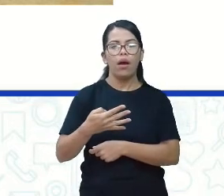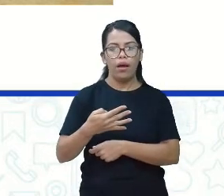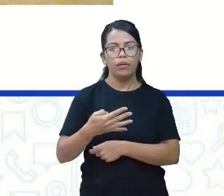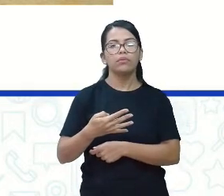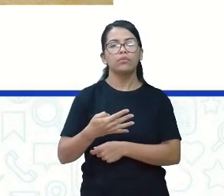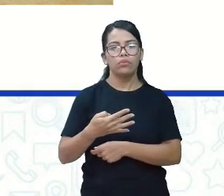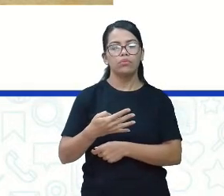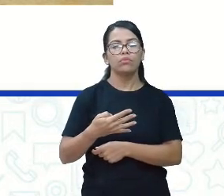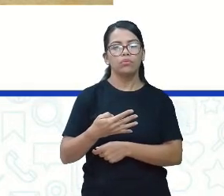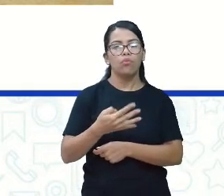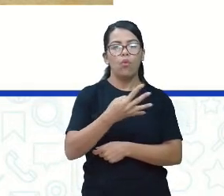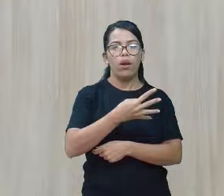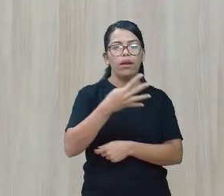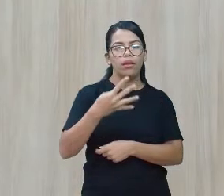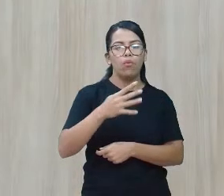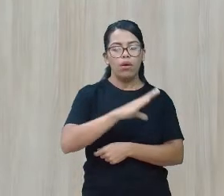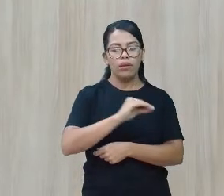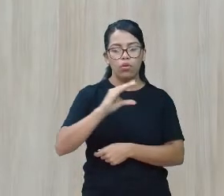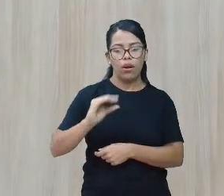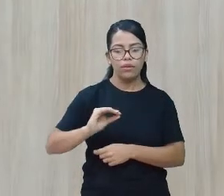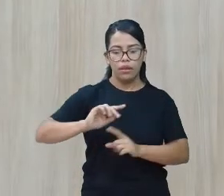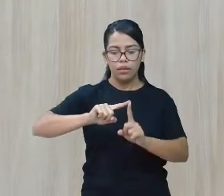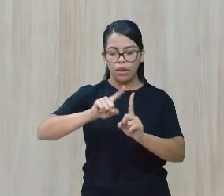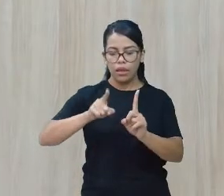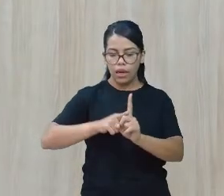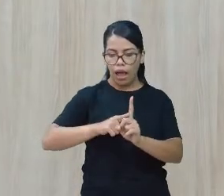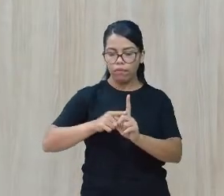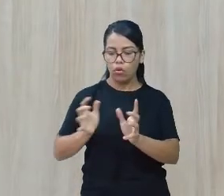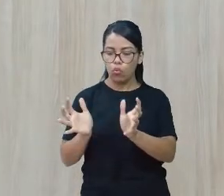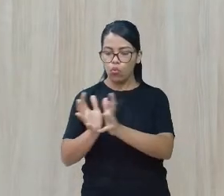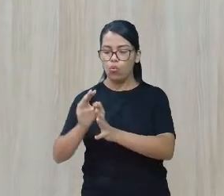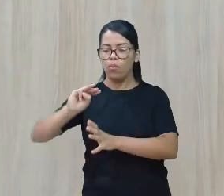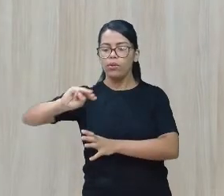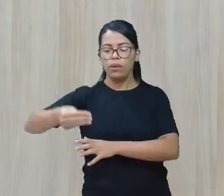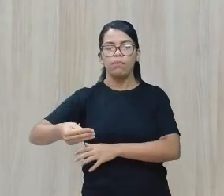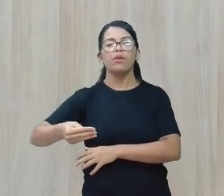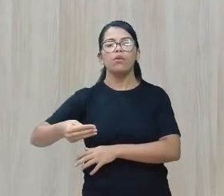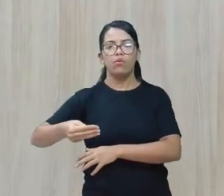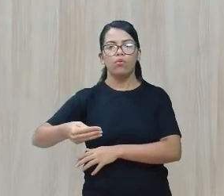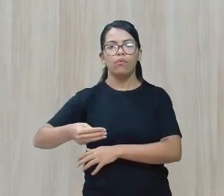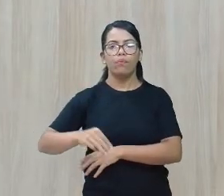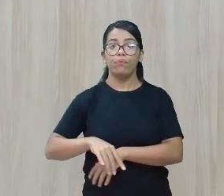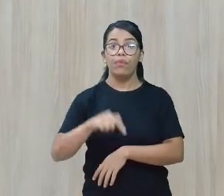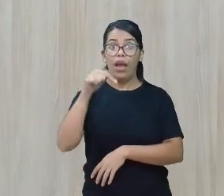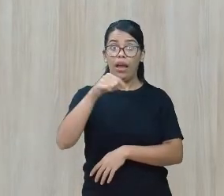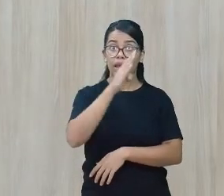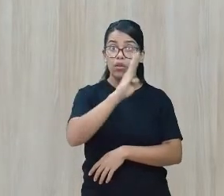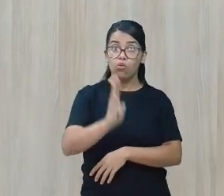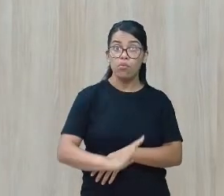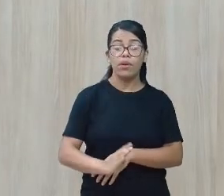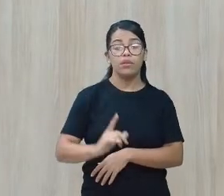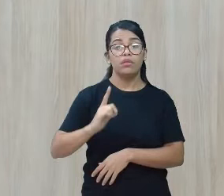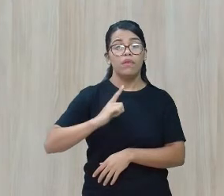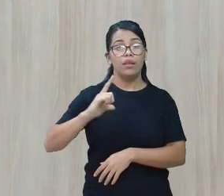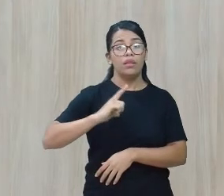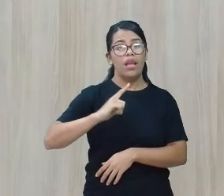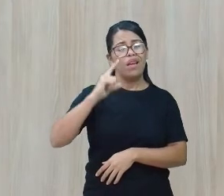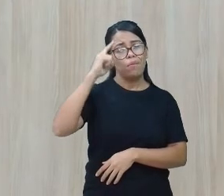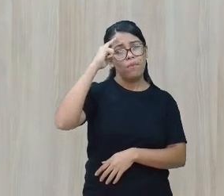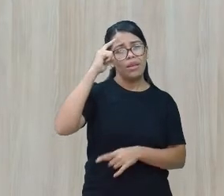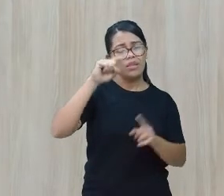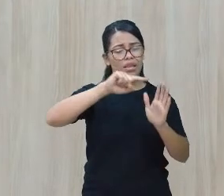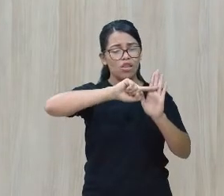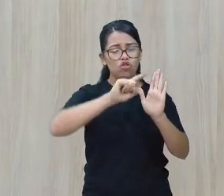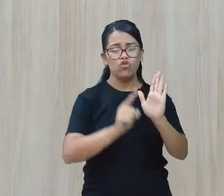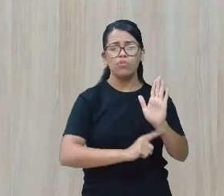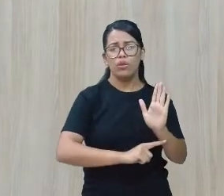cada grupo de 1.000. Vejam aqui como está no Brasil. O Brasil está atingindo, mesmo eles achando que baixou essa taxa,